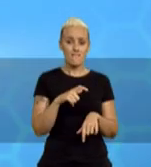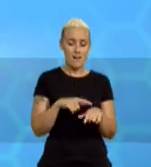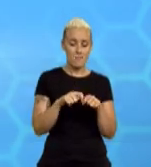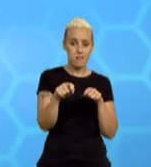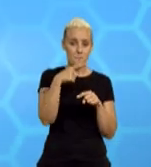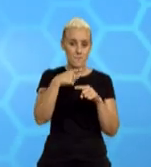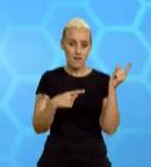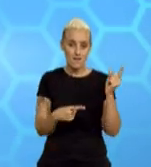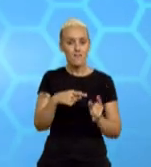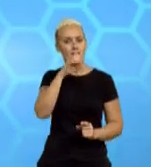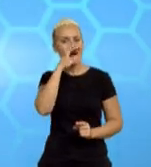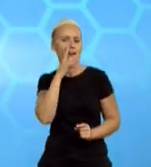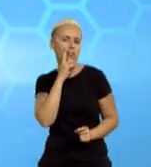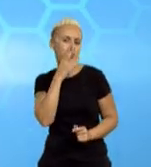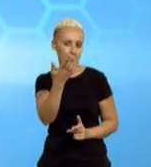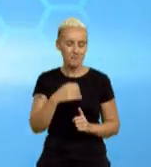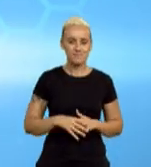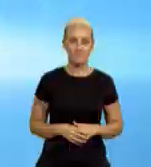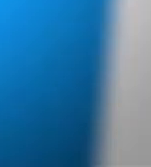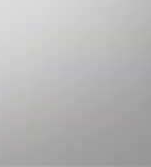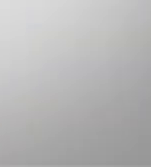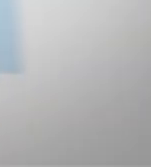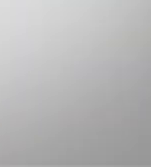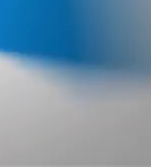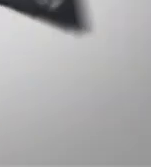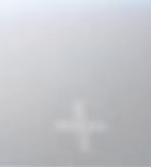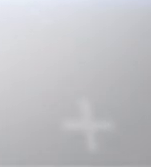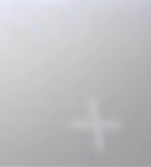Durante a próxima meia hora, fiquem connosco.